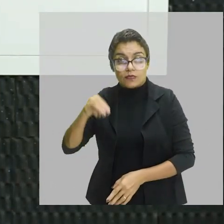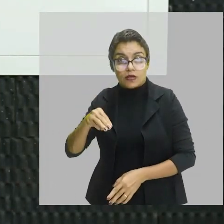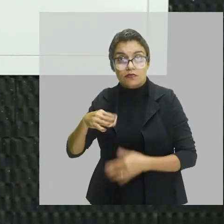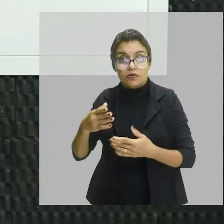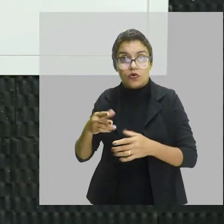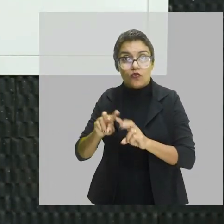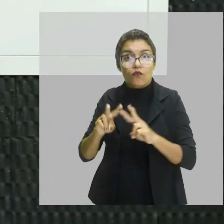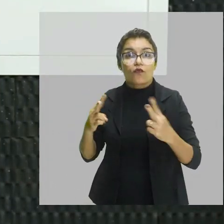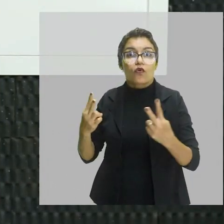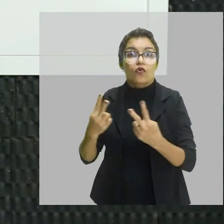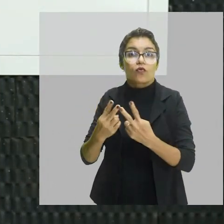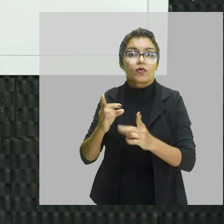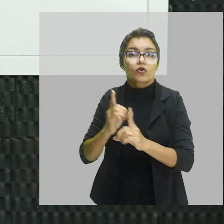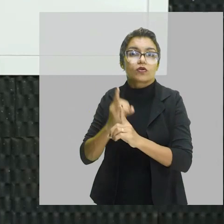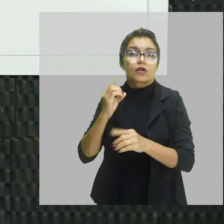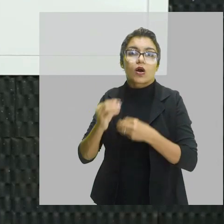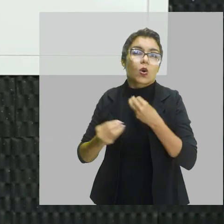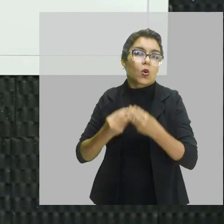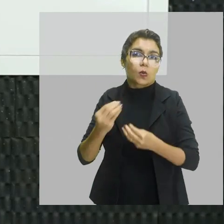ser encontrado, né?